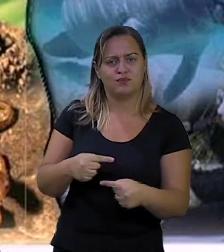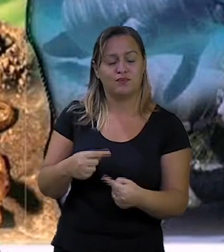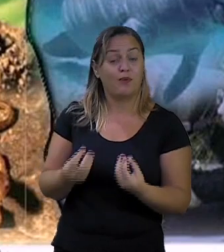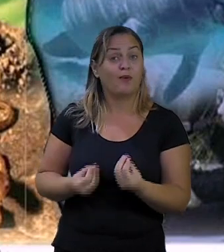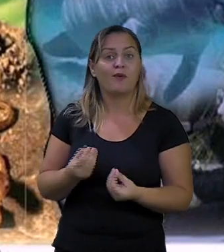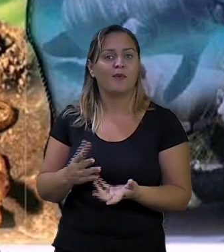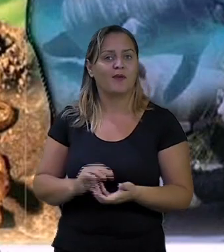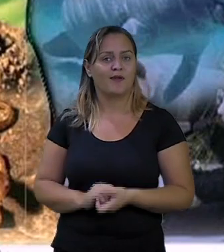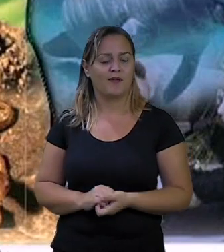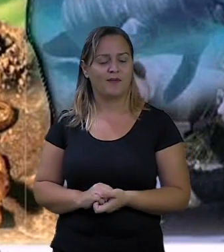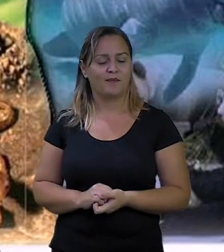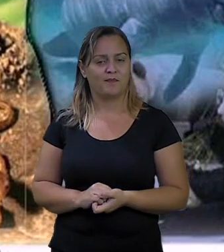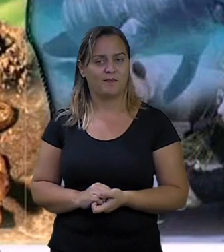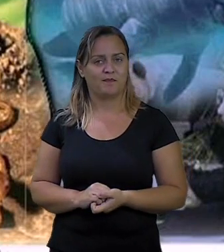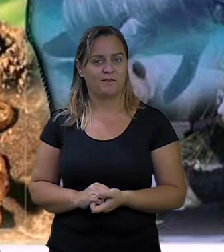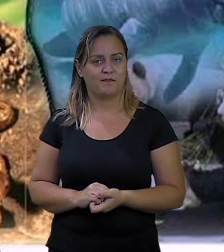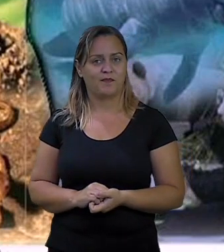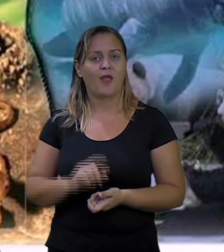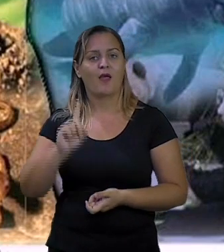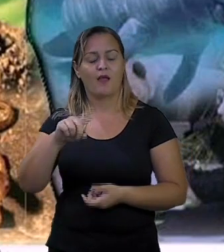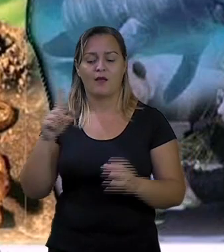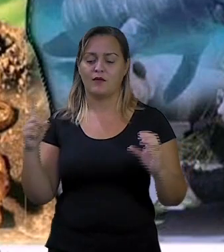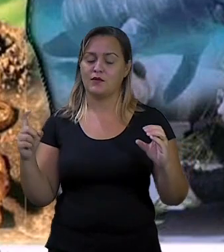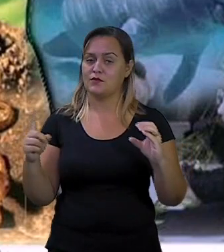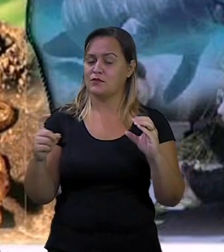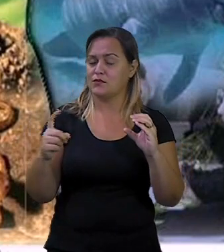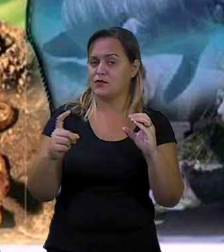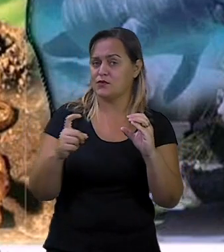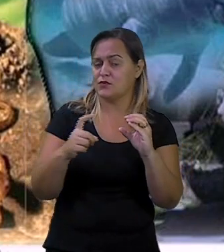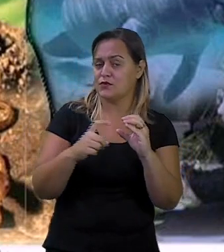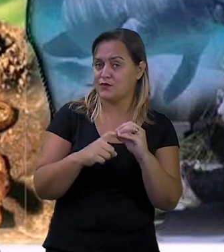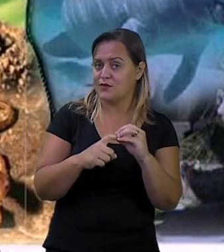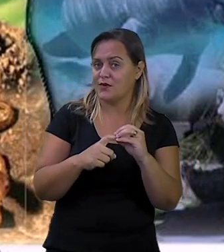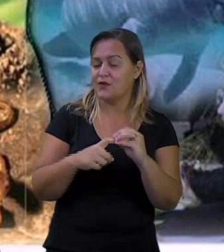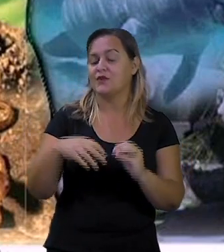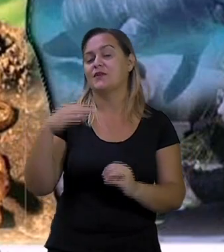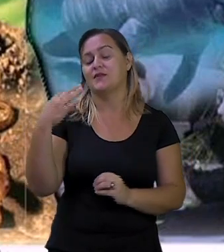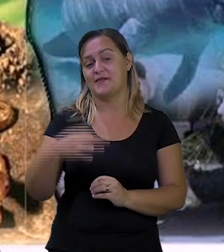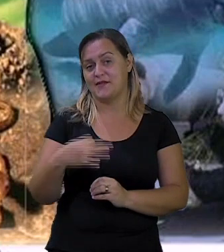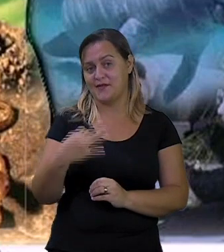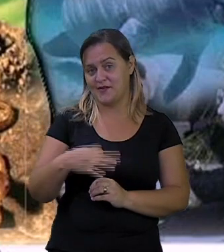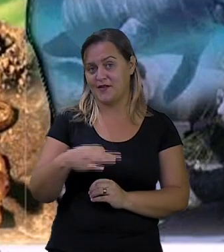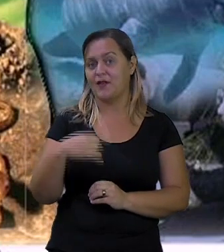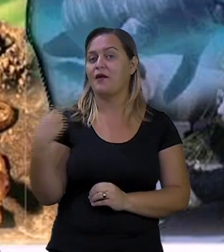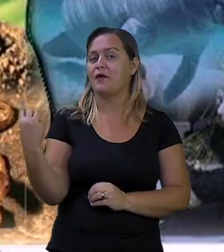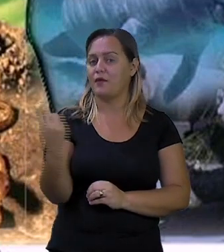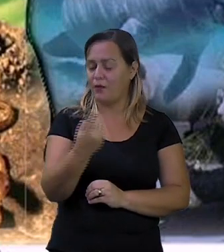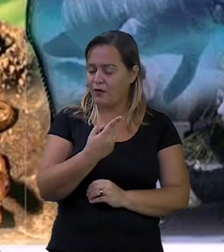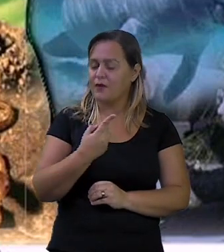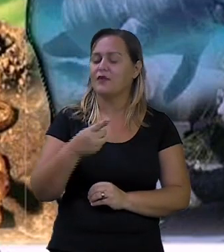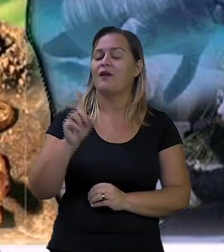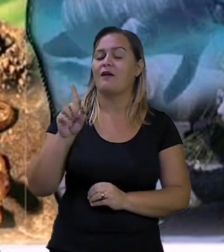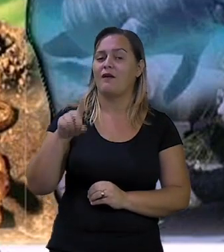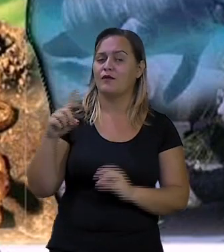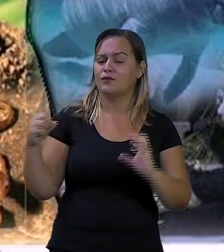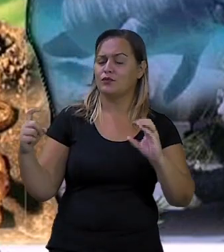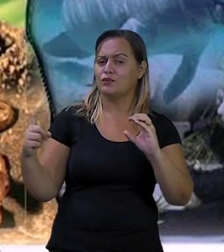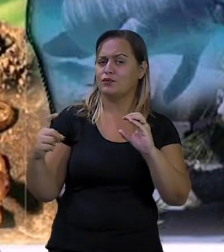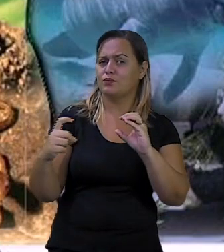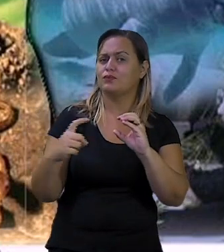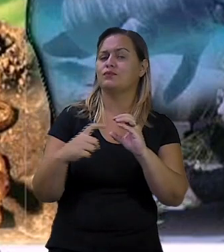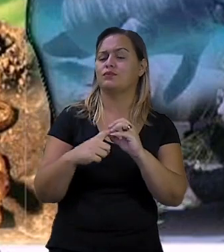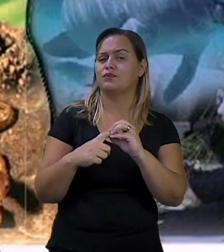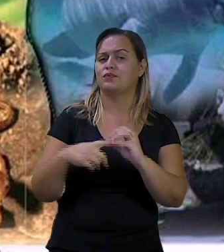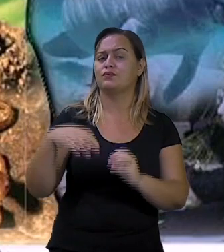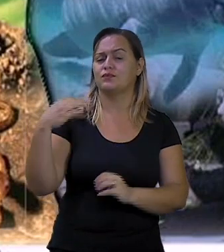reprodução é sexuada e a nossa a geração do nosso novo ser